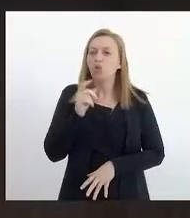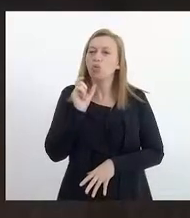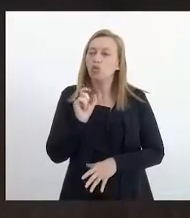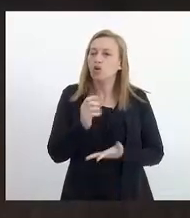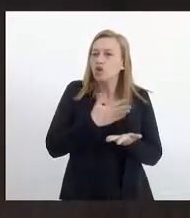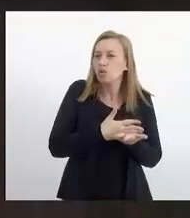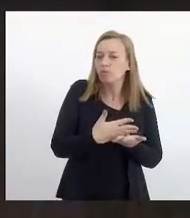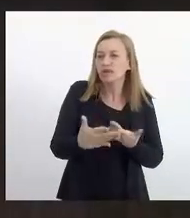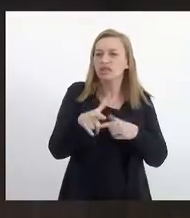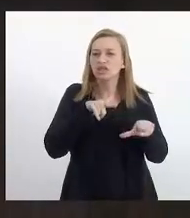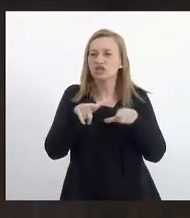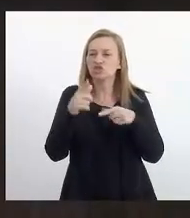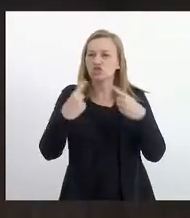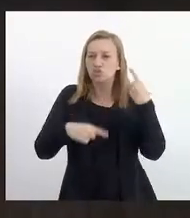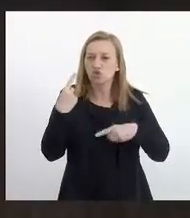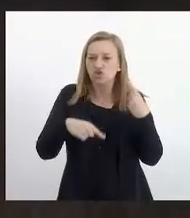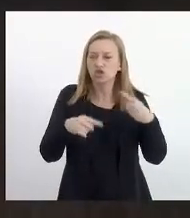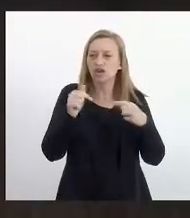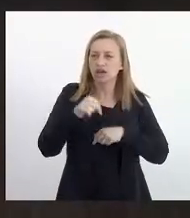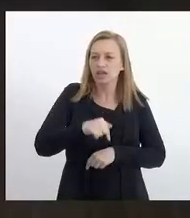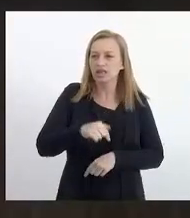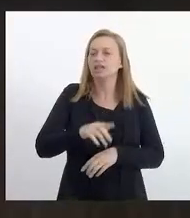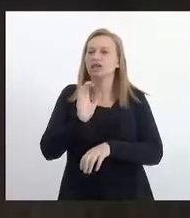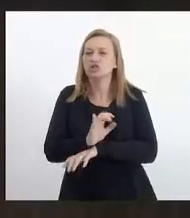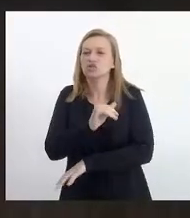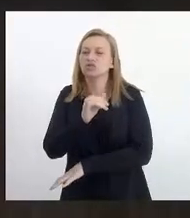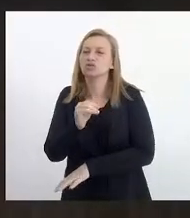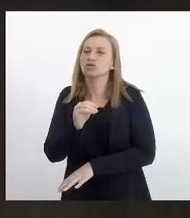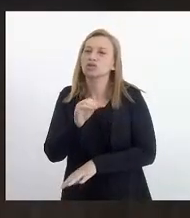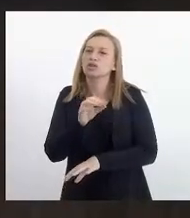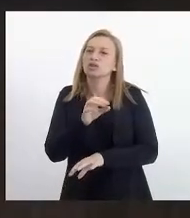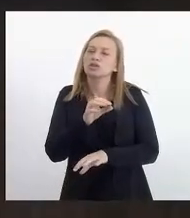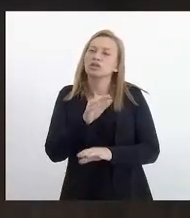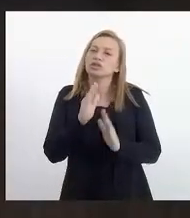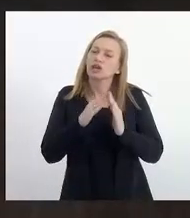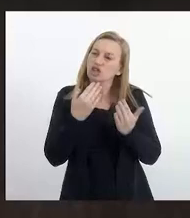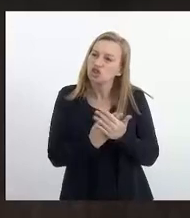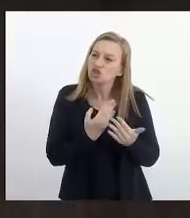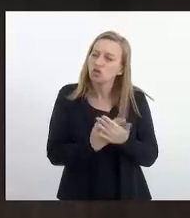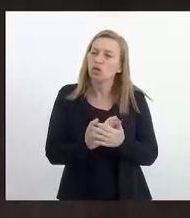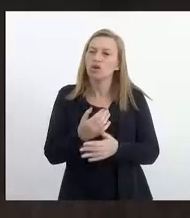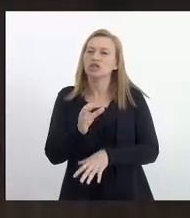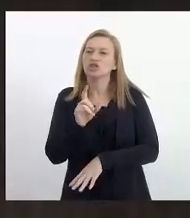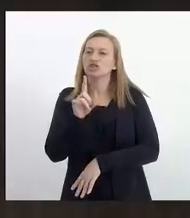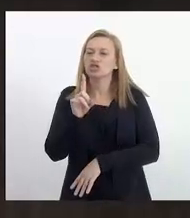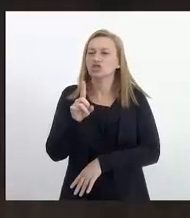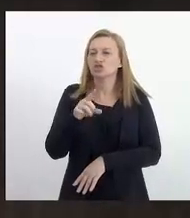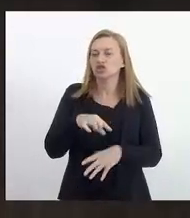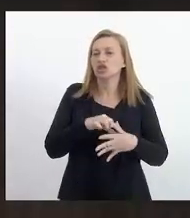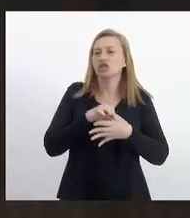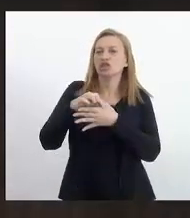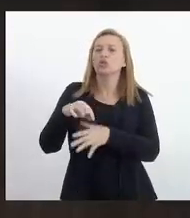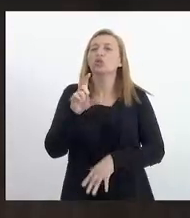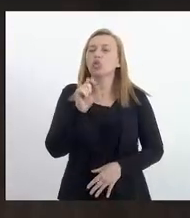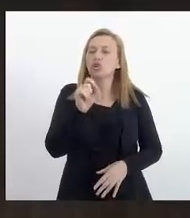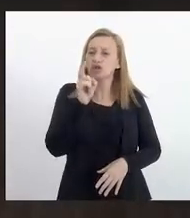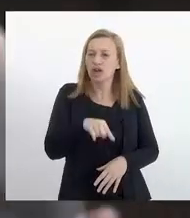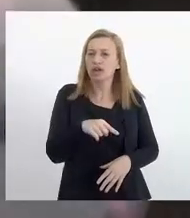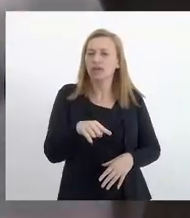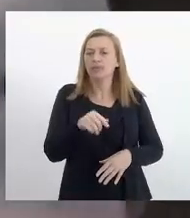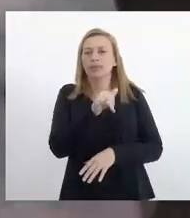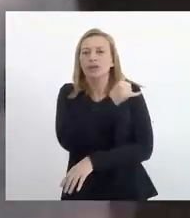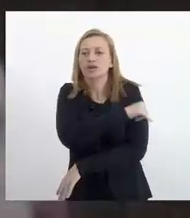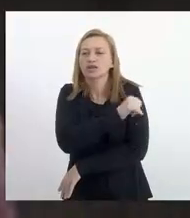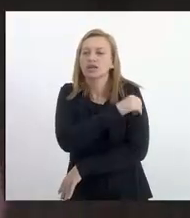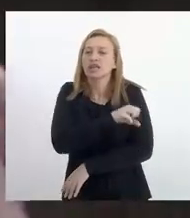a discutir aqui no nosso Colégio de Líderes é o que define o que vai ser o Rio de Janeiro. Se o Rio de Janeiro vai